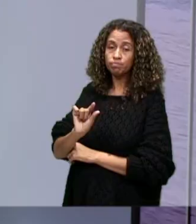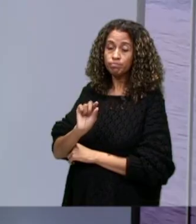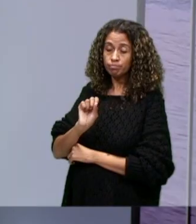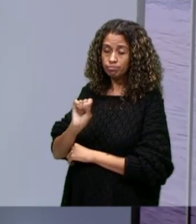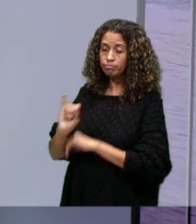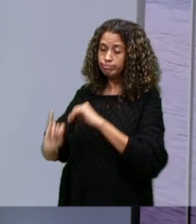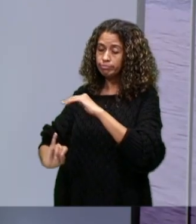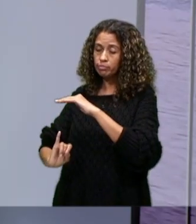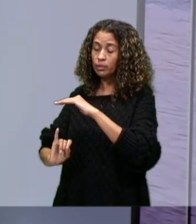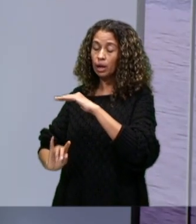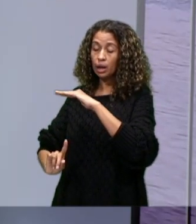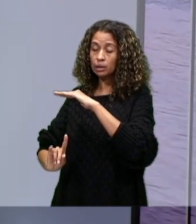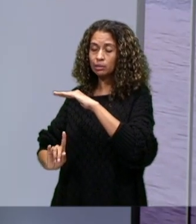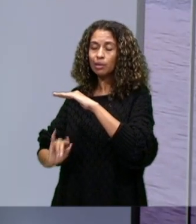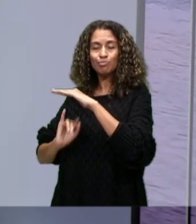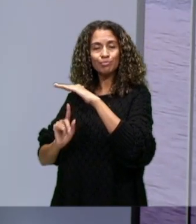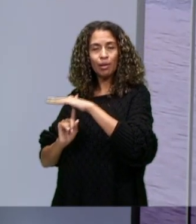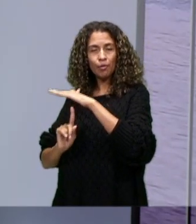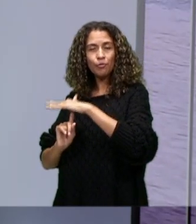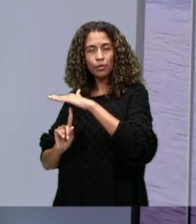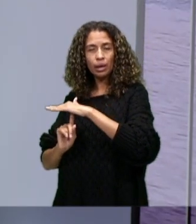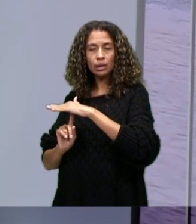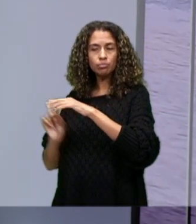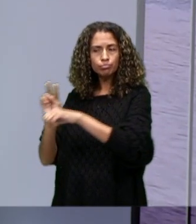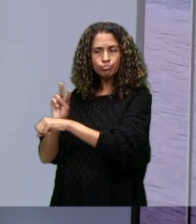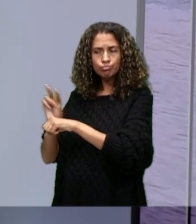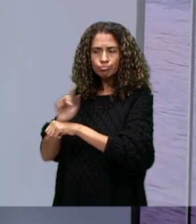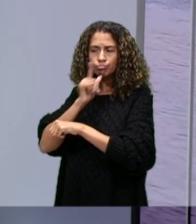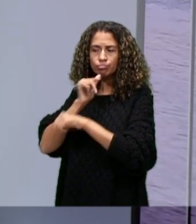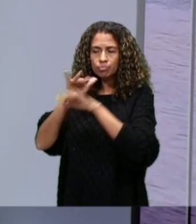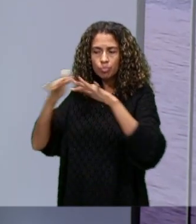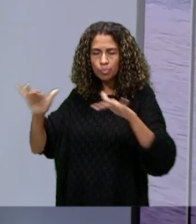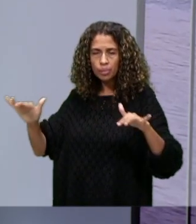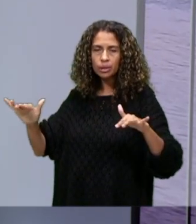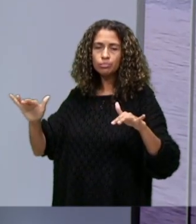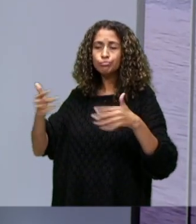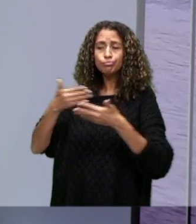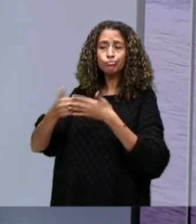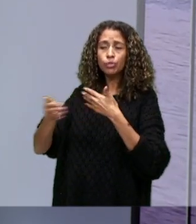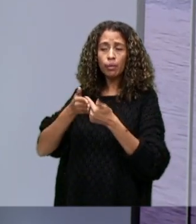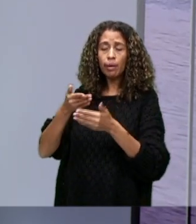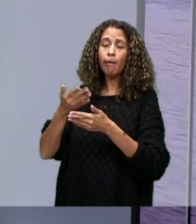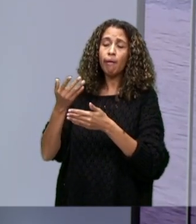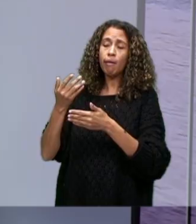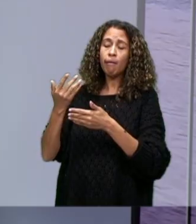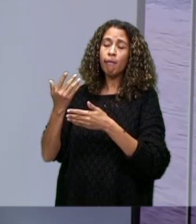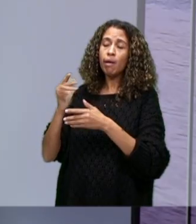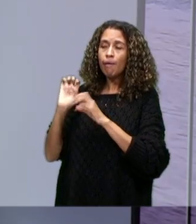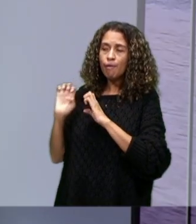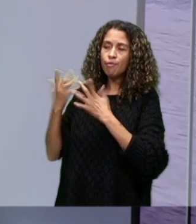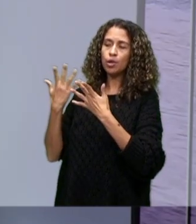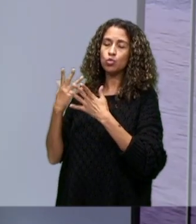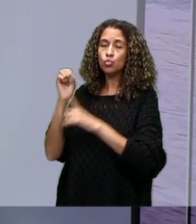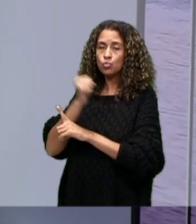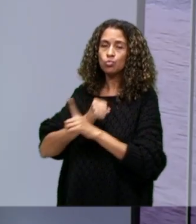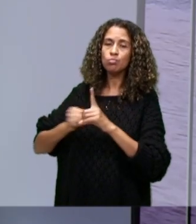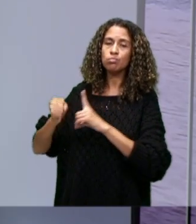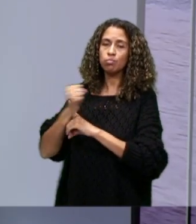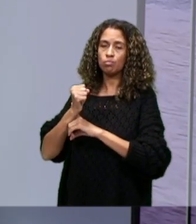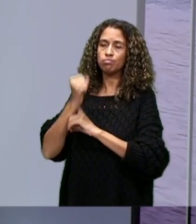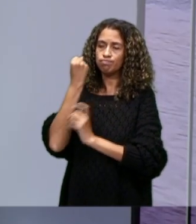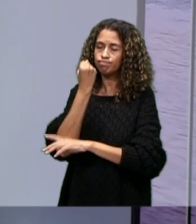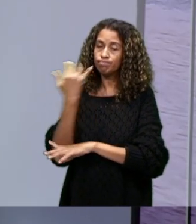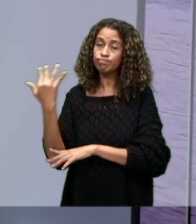feira da cultura pela conservação do oceano, qualquer atividade socioambiental, as pessoas começam a assimilar um